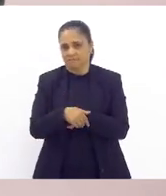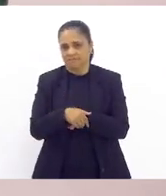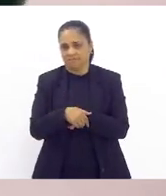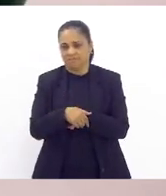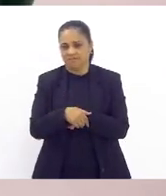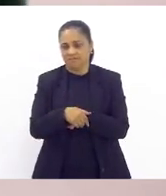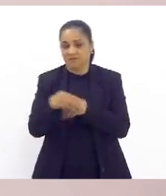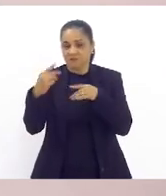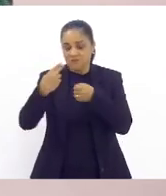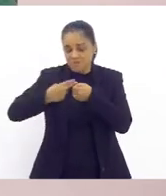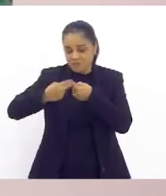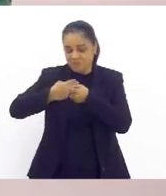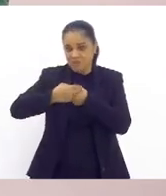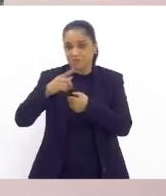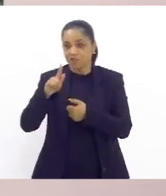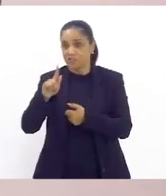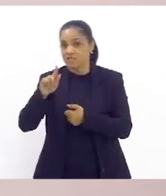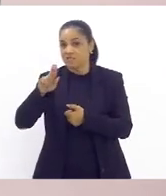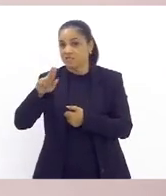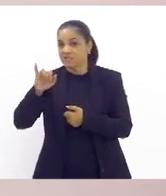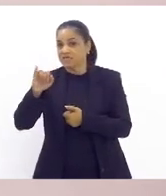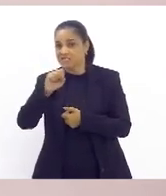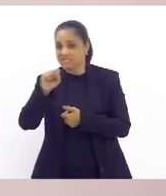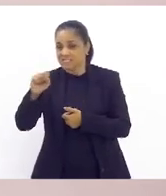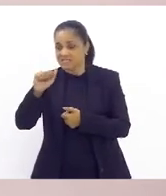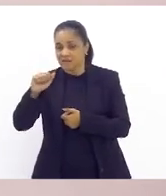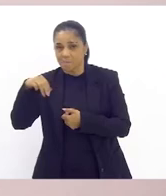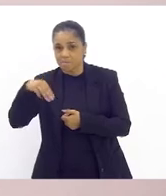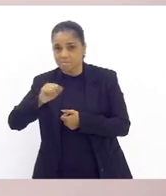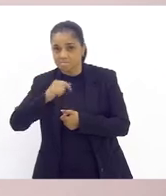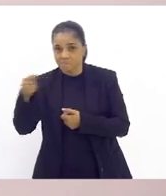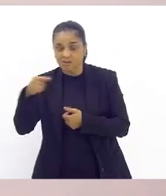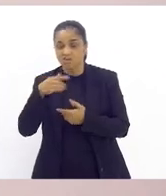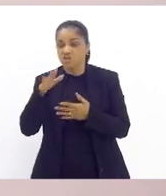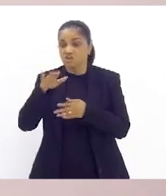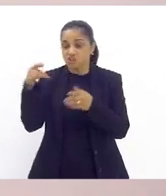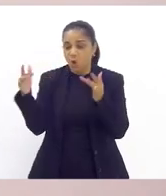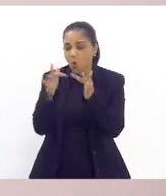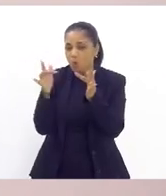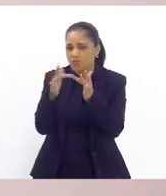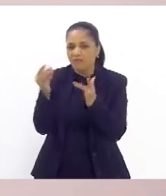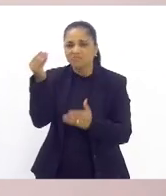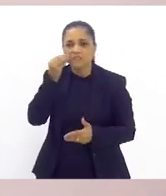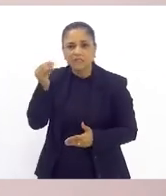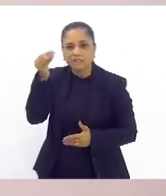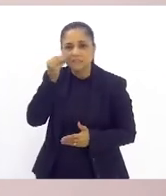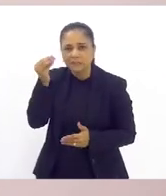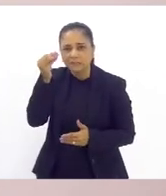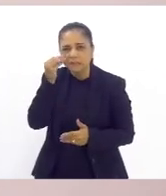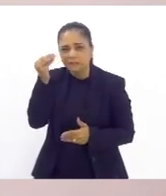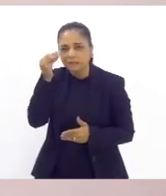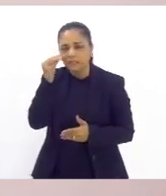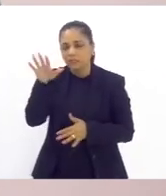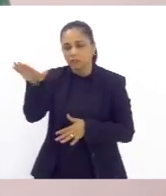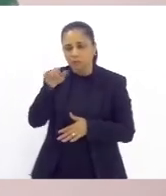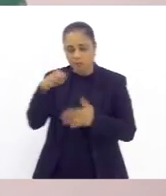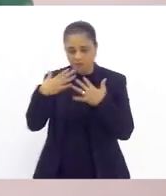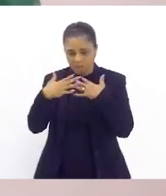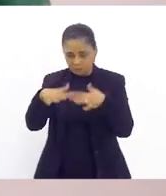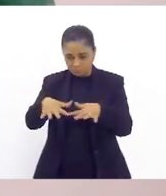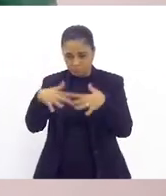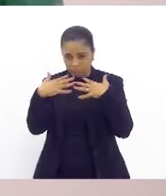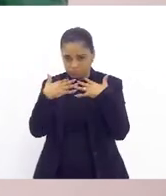tentamos inúmeras vezes fazer contato com vocês chamá-los para audiência pública e eu vi aqui a senhora falando que se faz presente em outros municípios